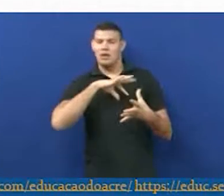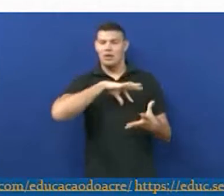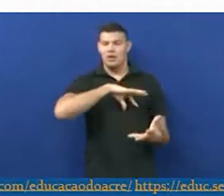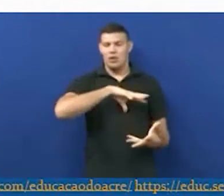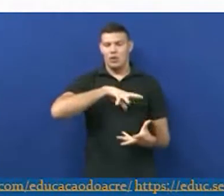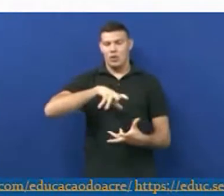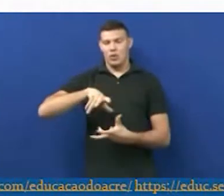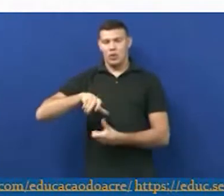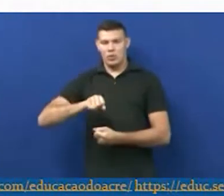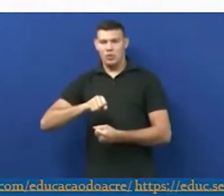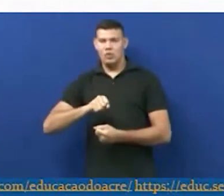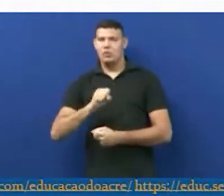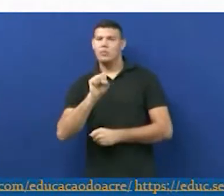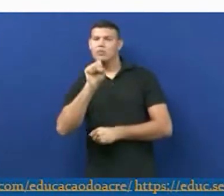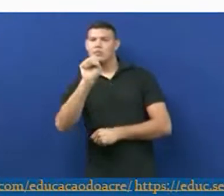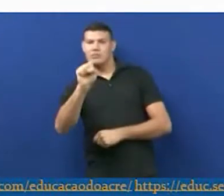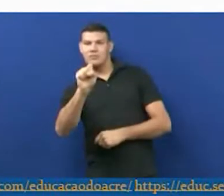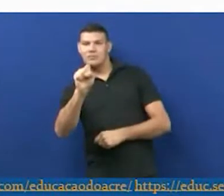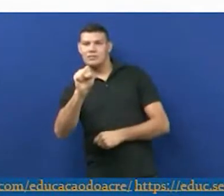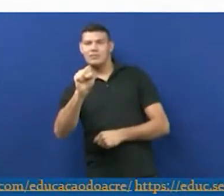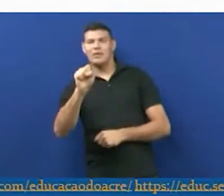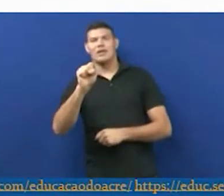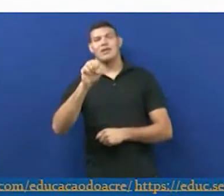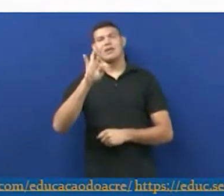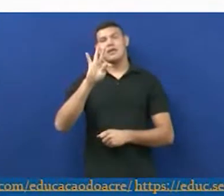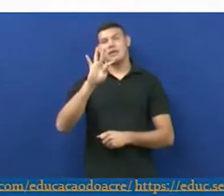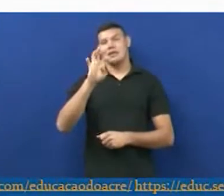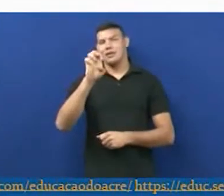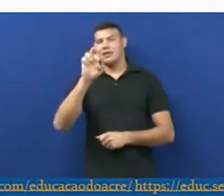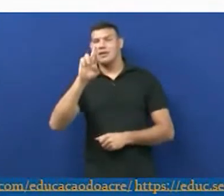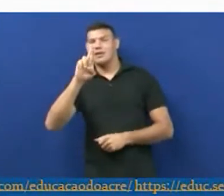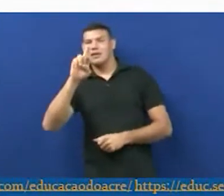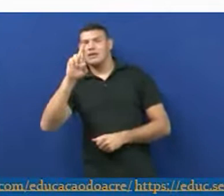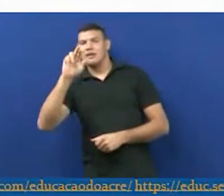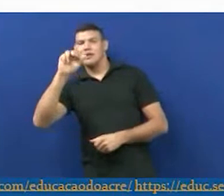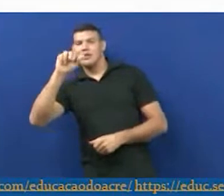Vênus, Terra, Marte, Júpiter,